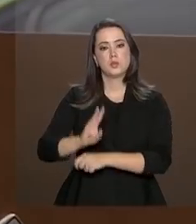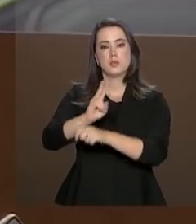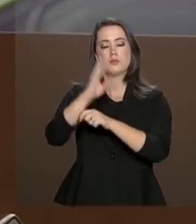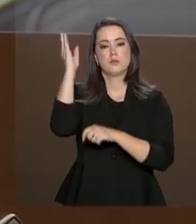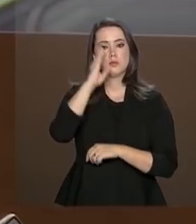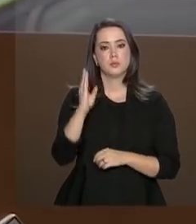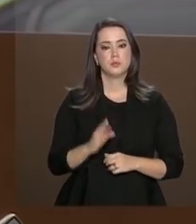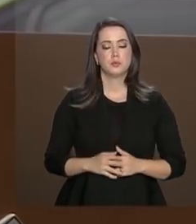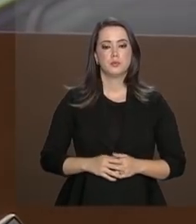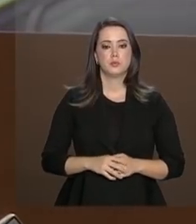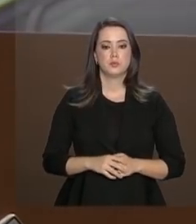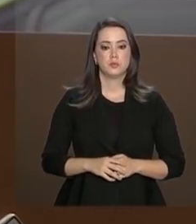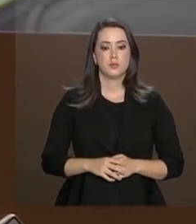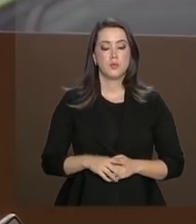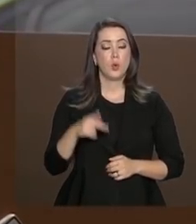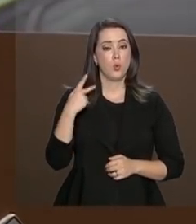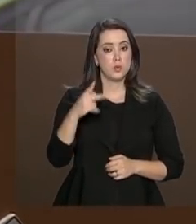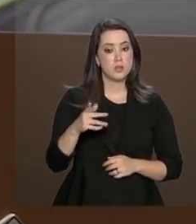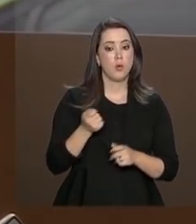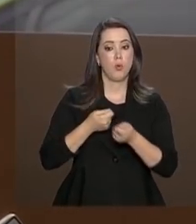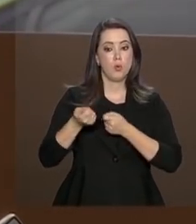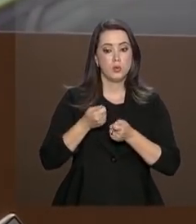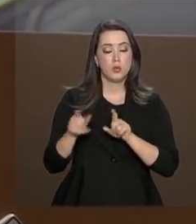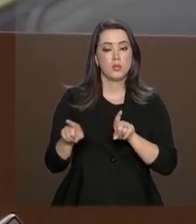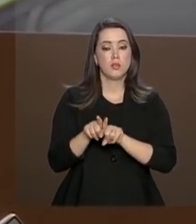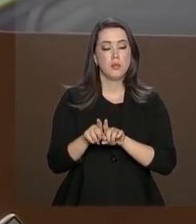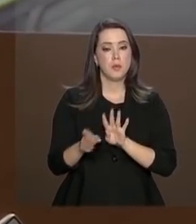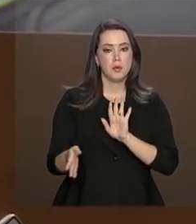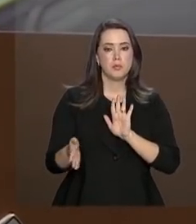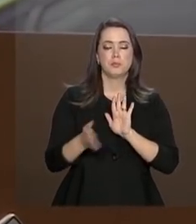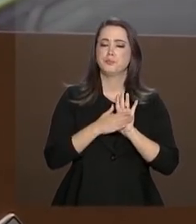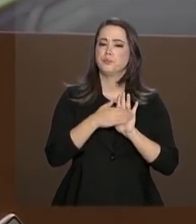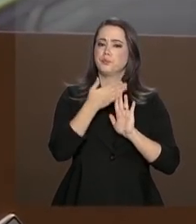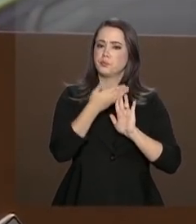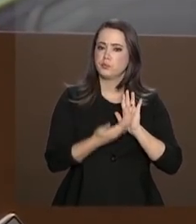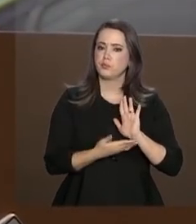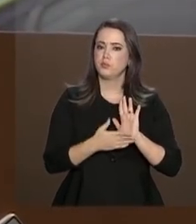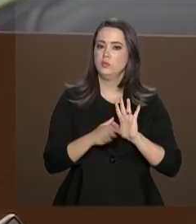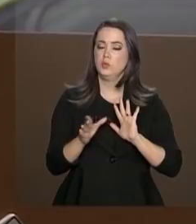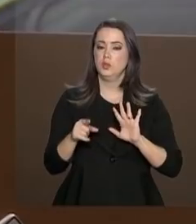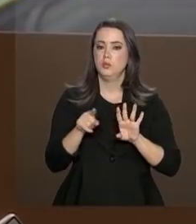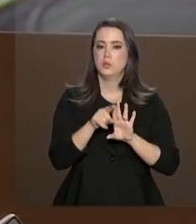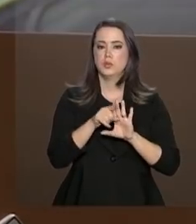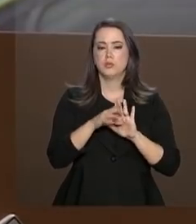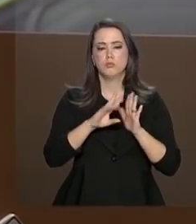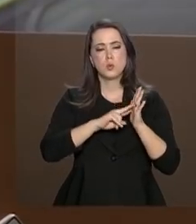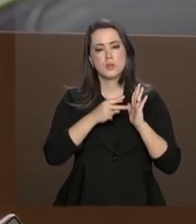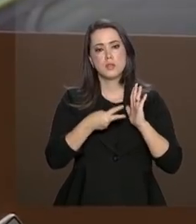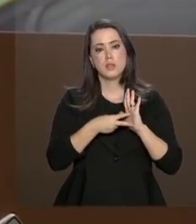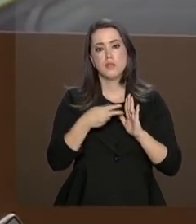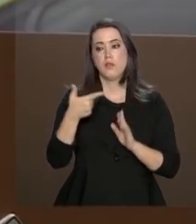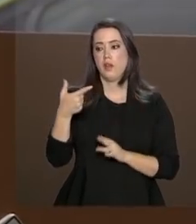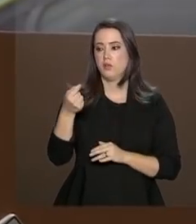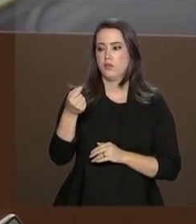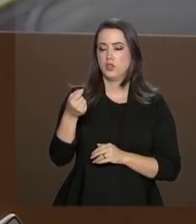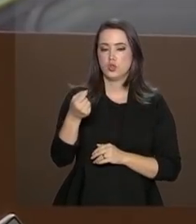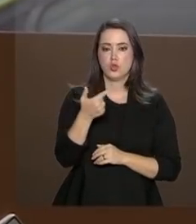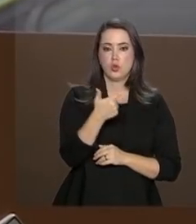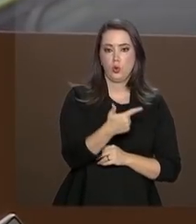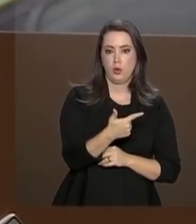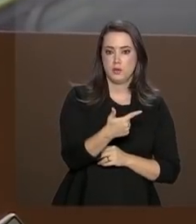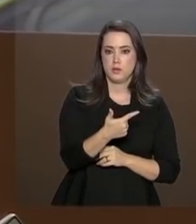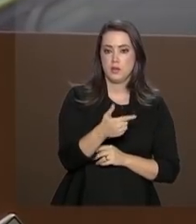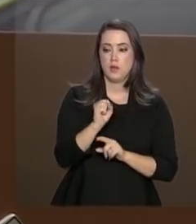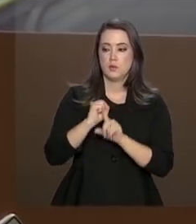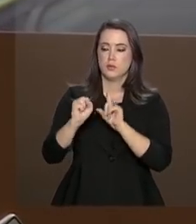brasileira o seu comando também ficou marcado pela consolidação do conceito da dimensão 22 a